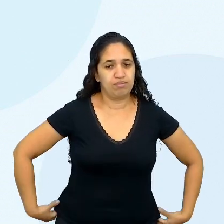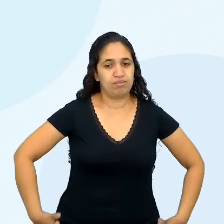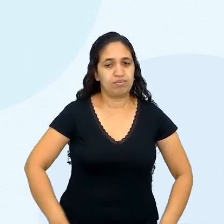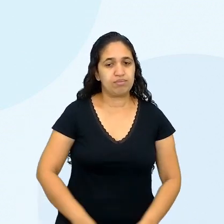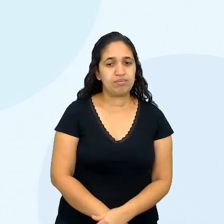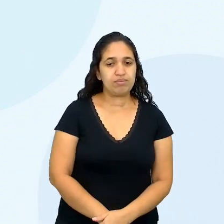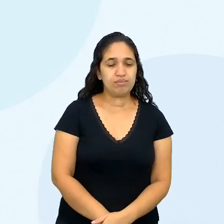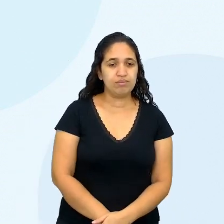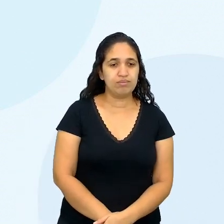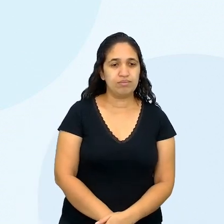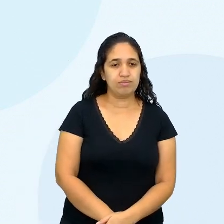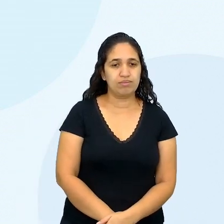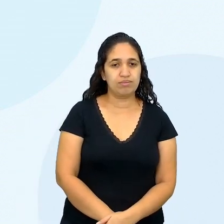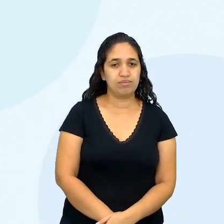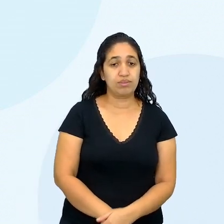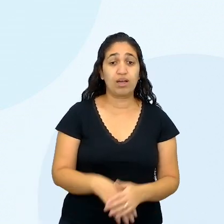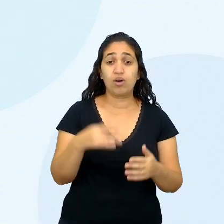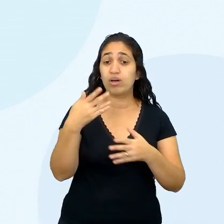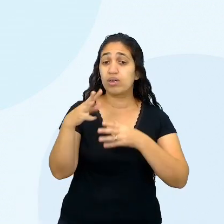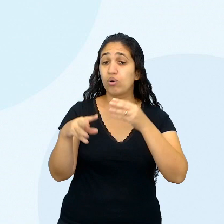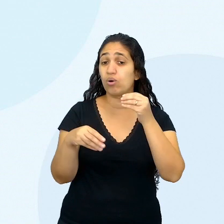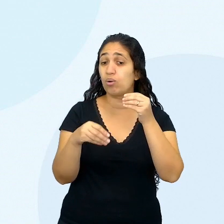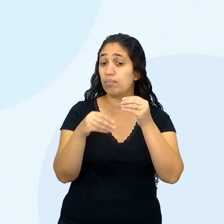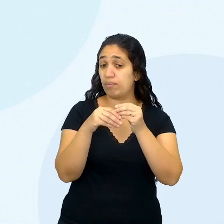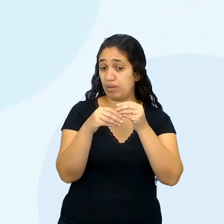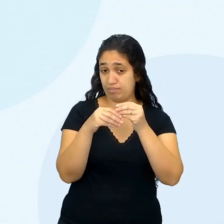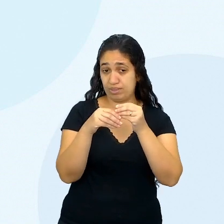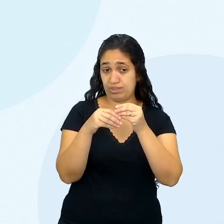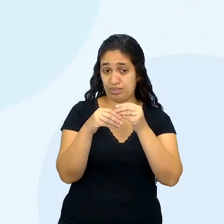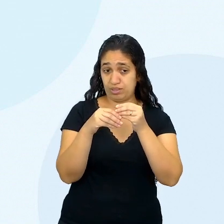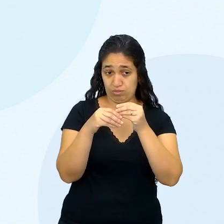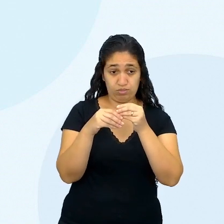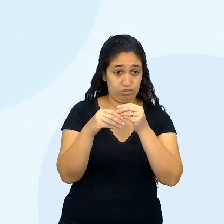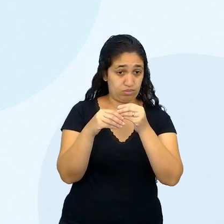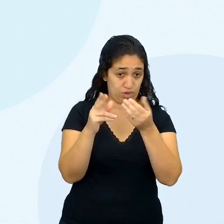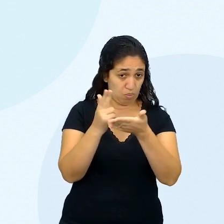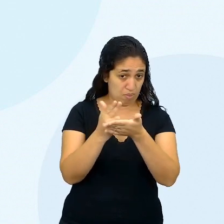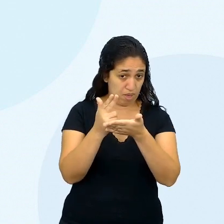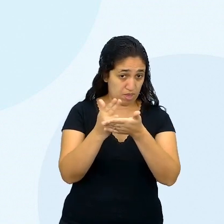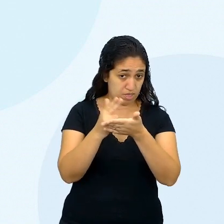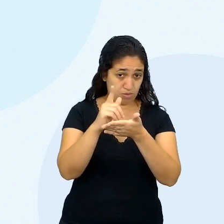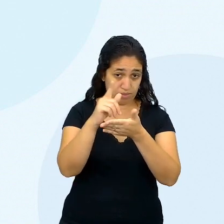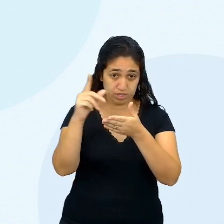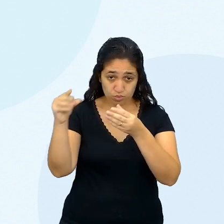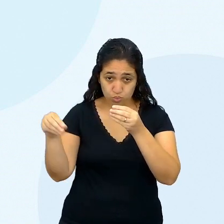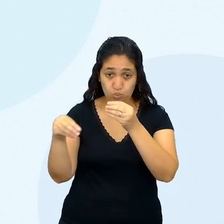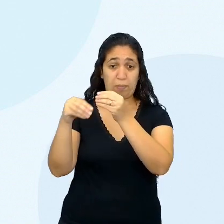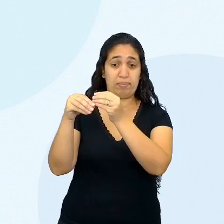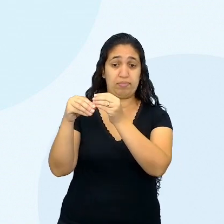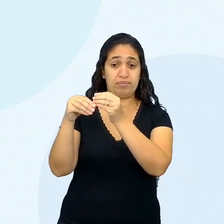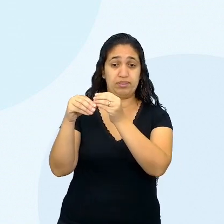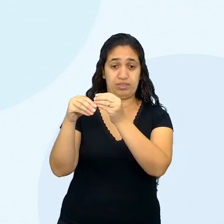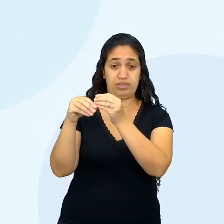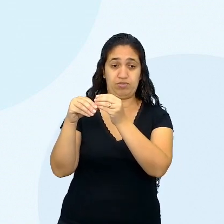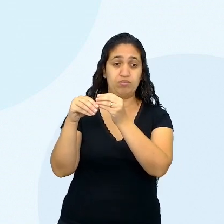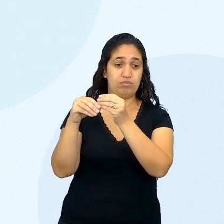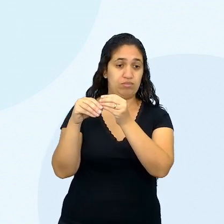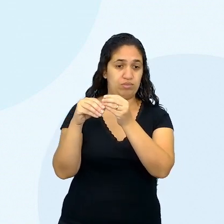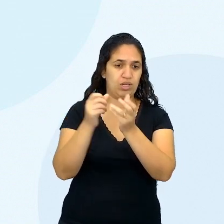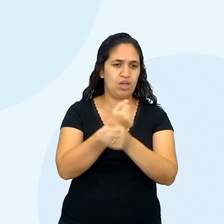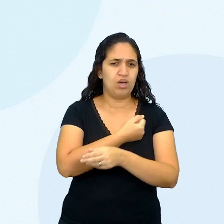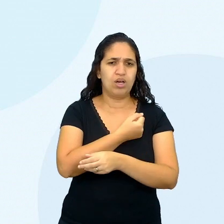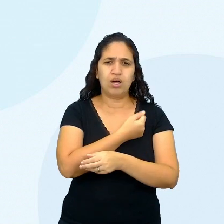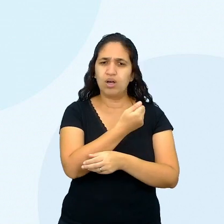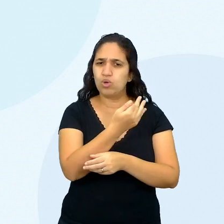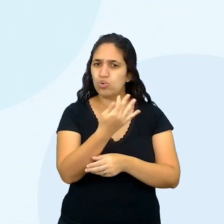Aí a gente tem uma complementação, né, que eu coloquei aí no mesmo gráfico, né, que por conta desses números, em